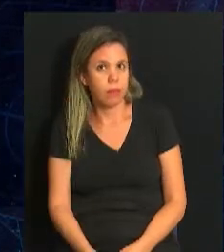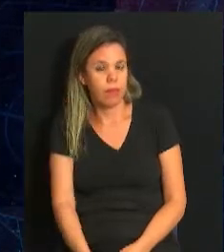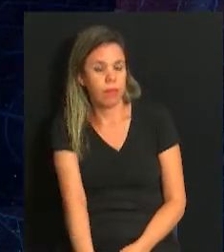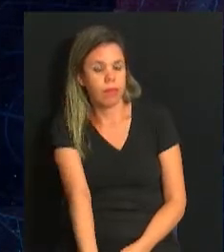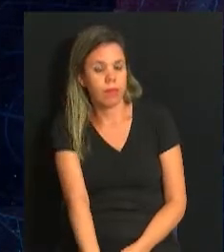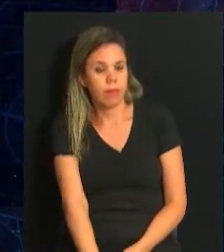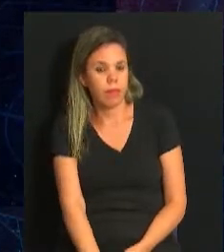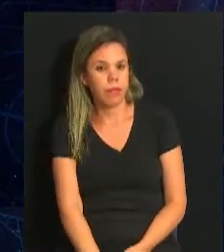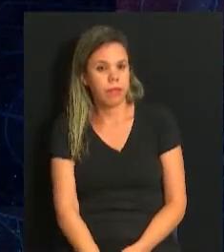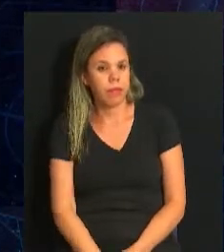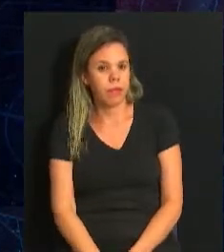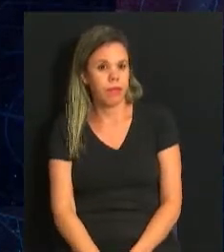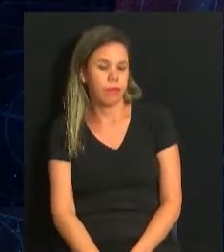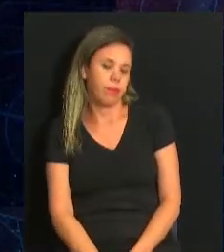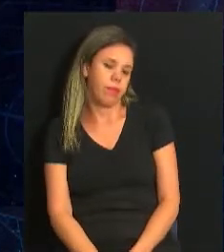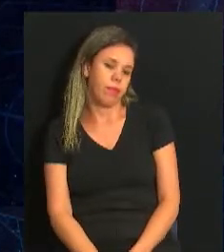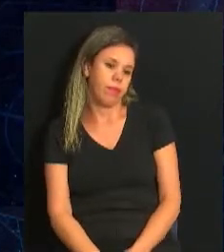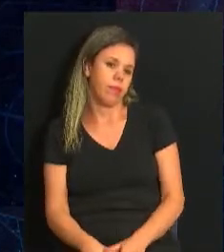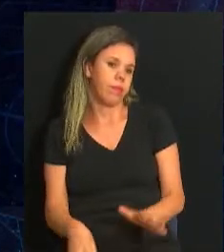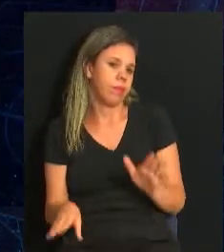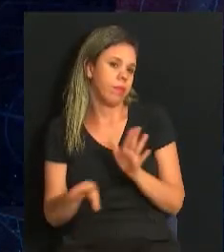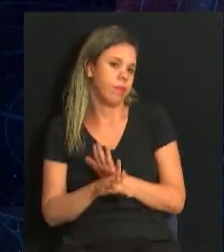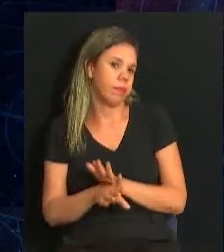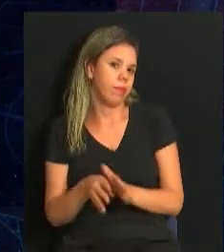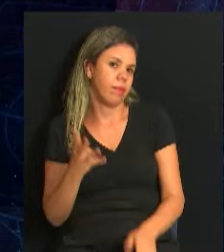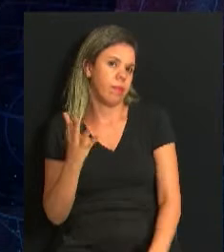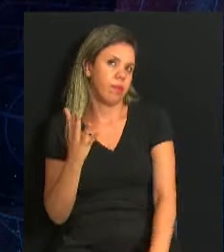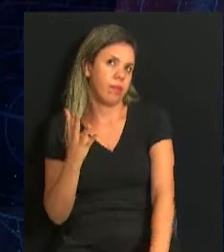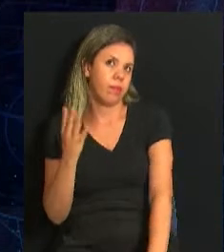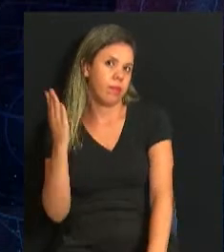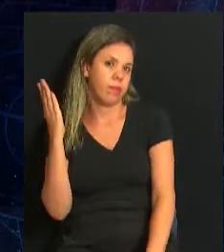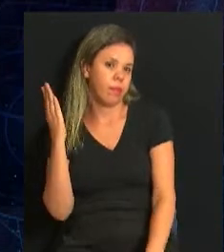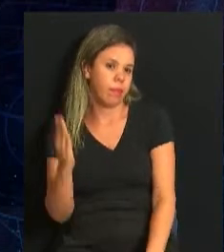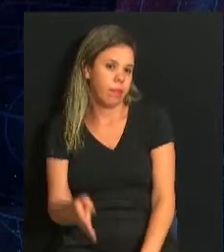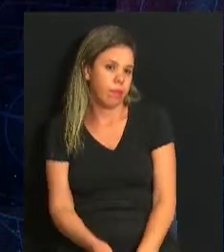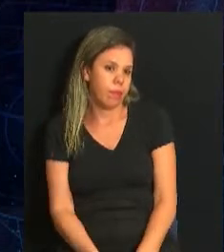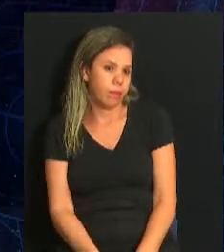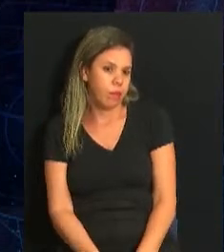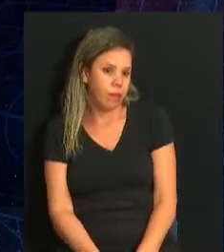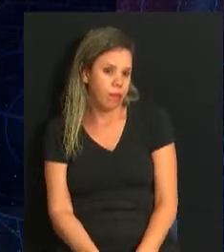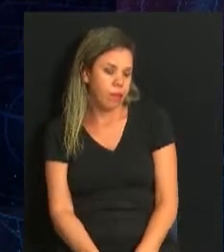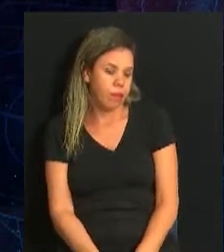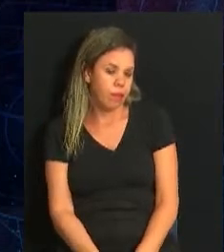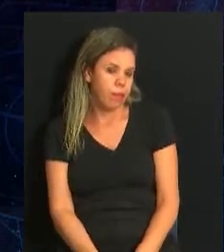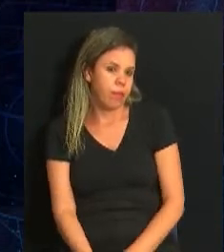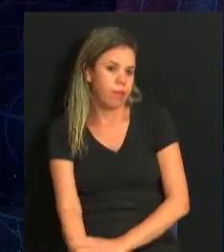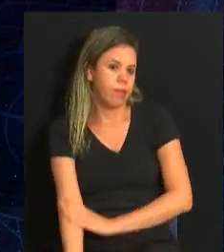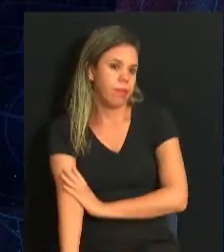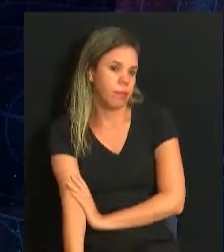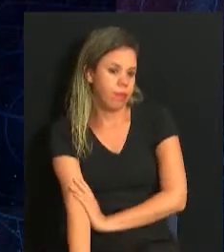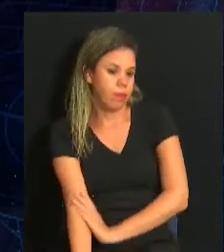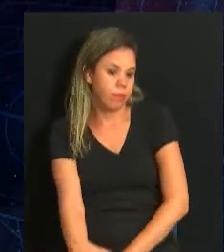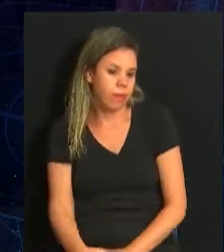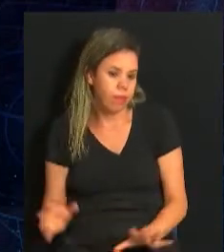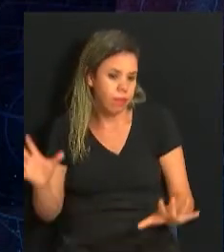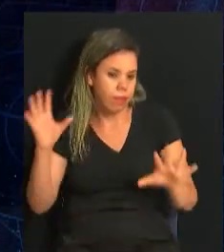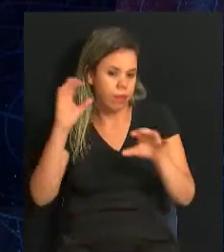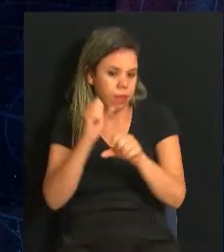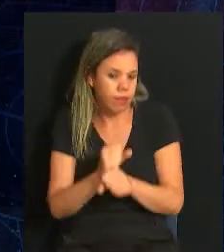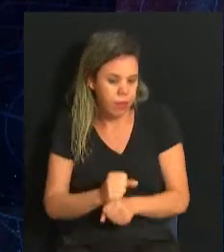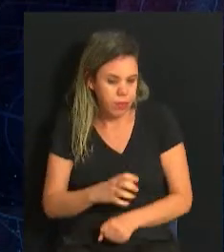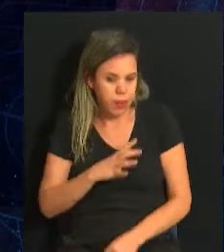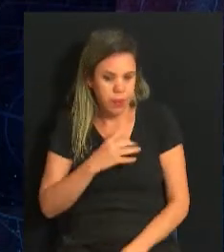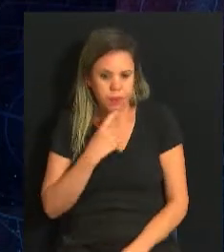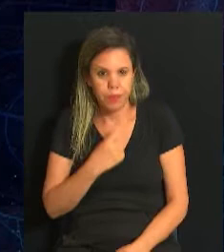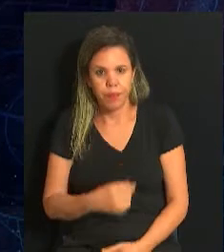última atualização e nós chegamos Então à 4761 mortes aqui na